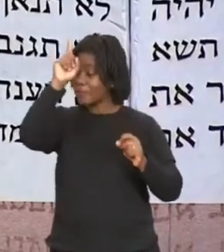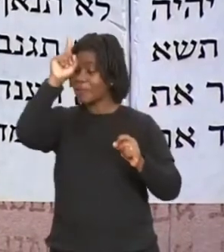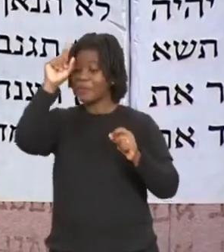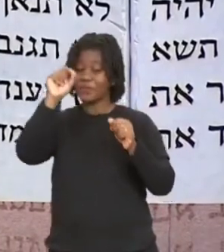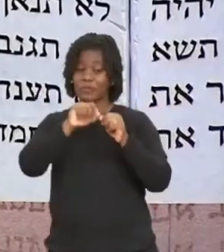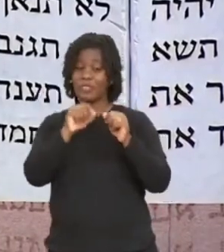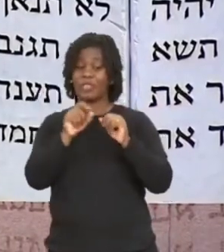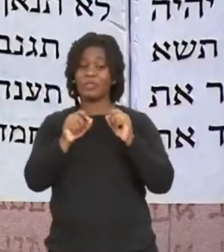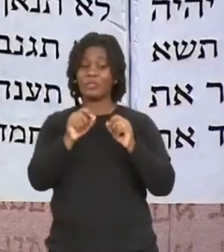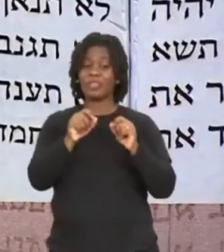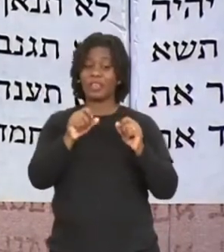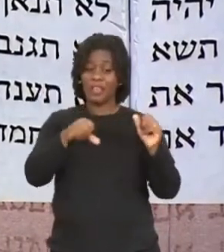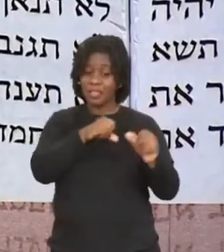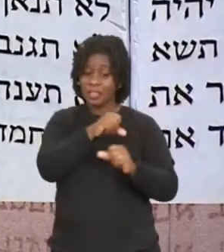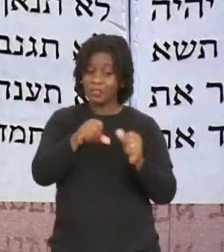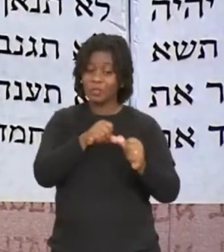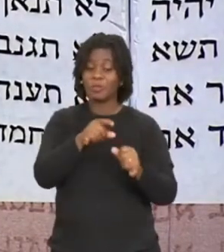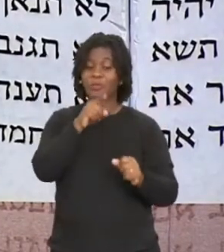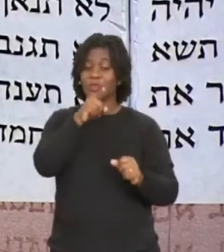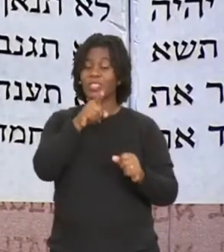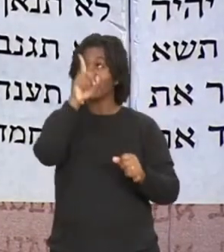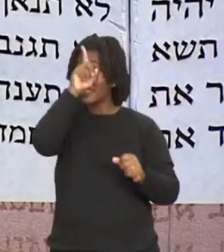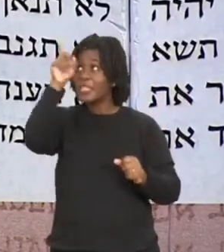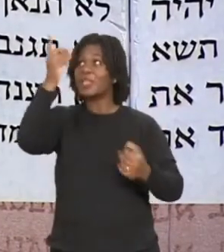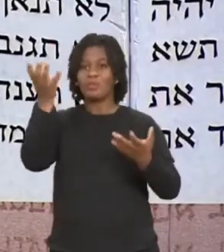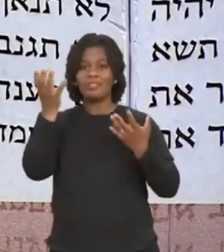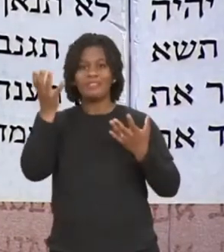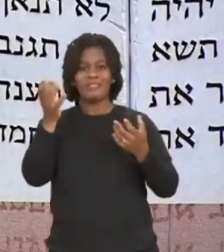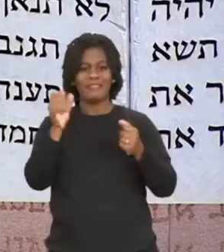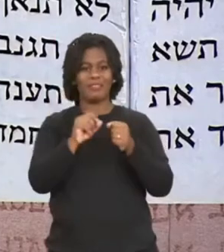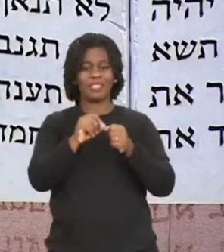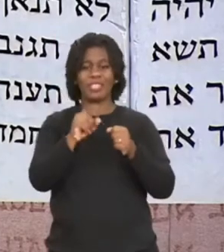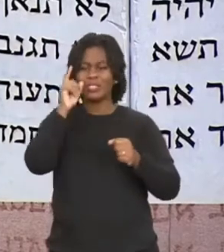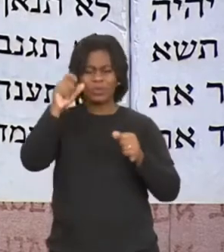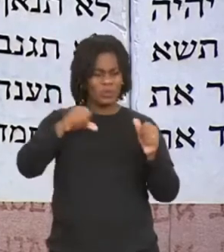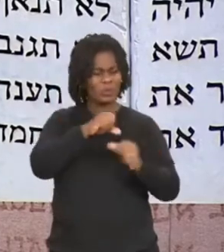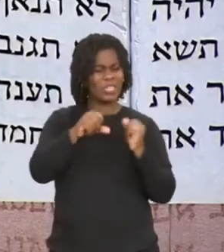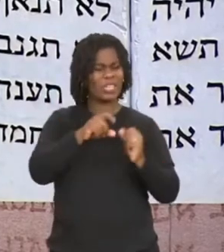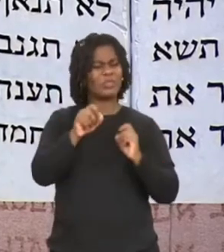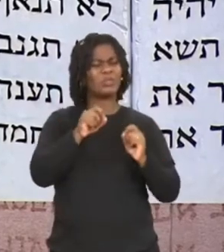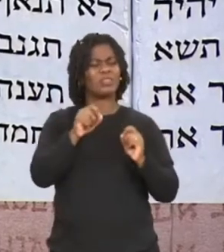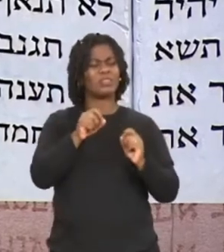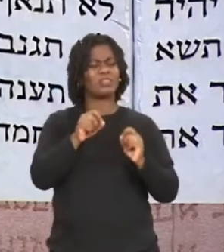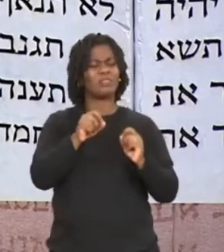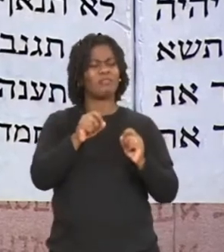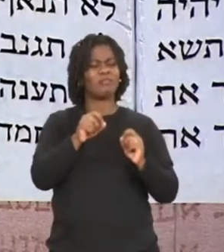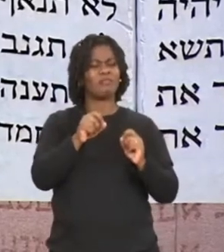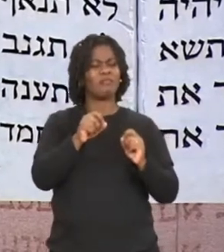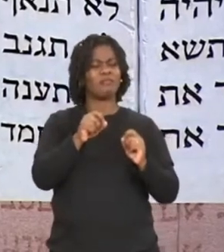em você o que Ele gostaria de fazer, para que Deus mudasse o que Ele gostaria de mudar.